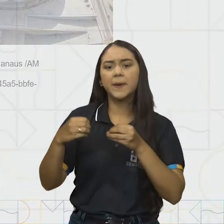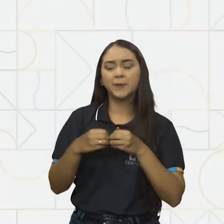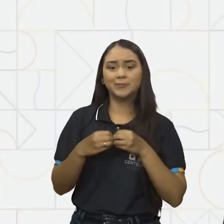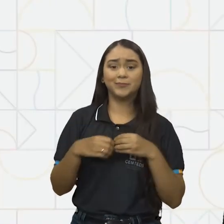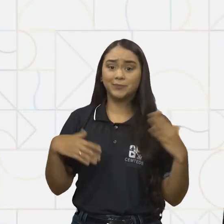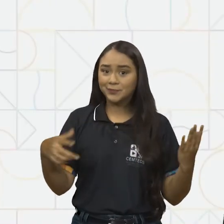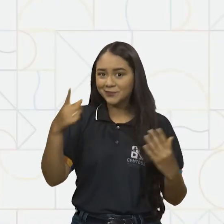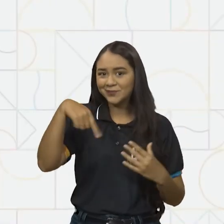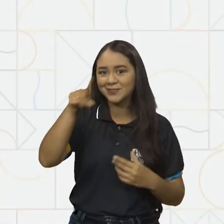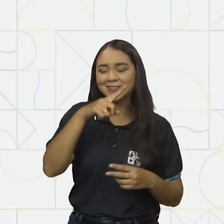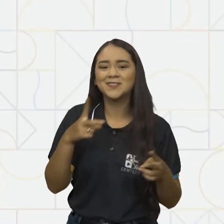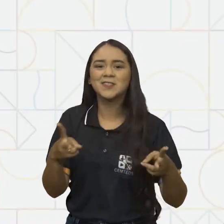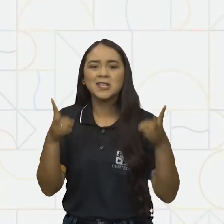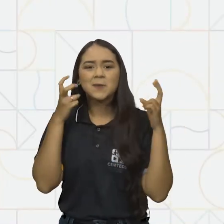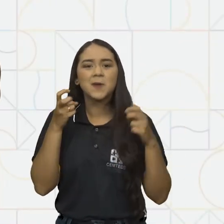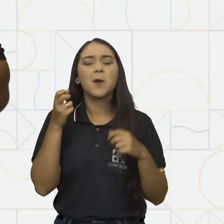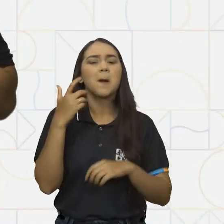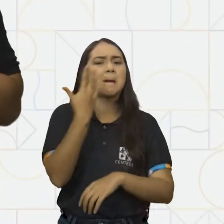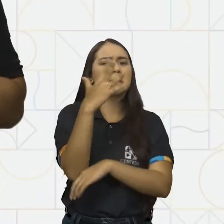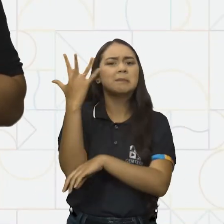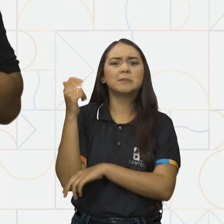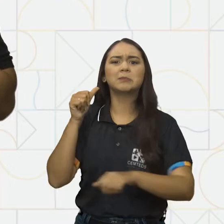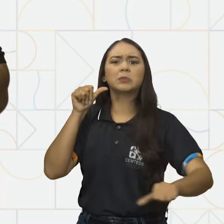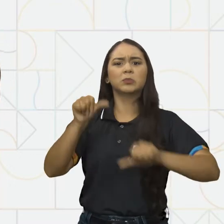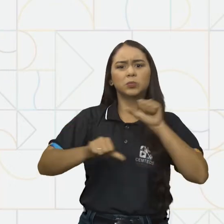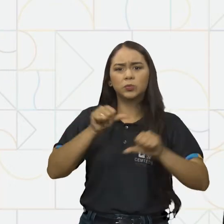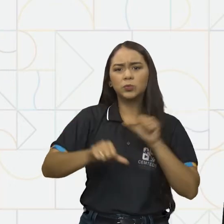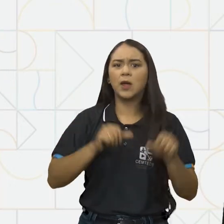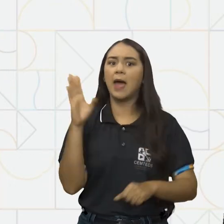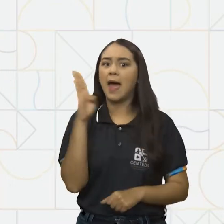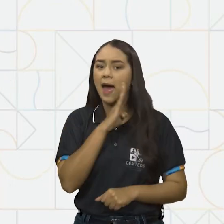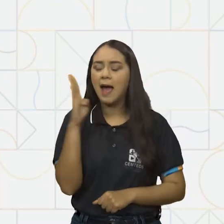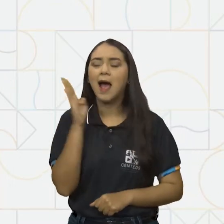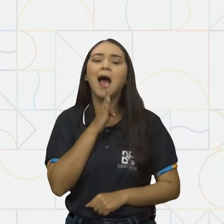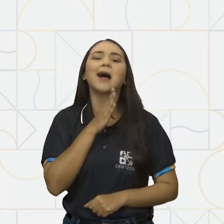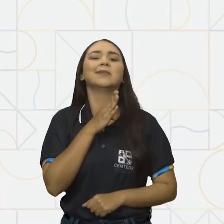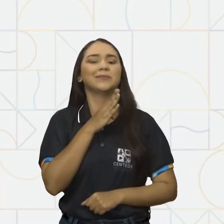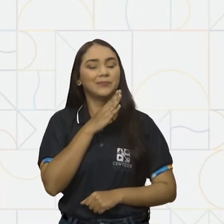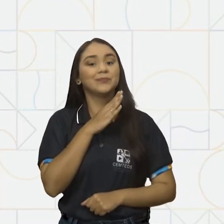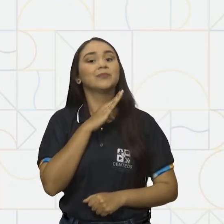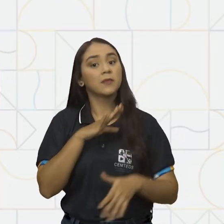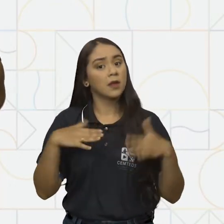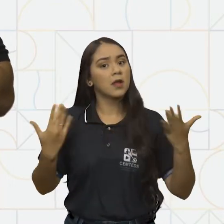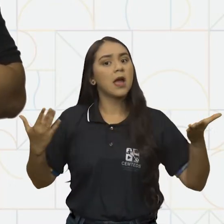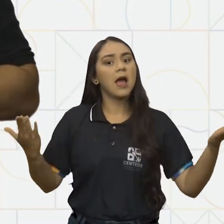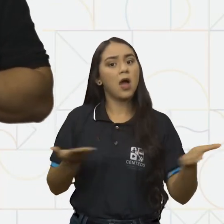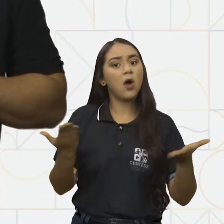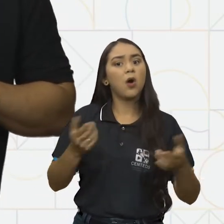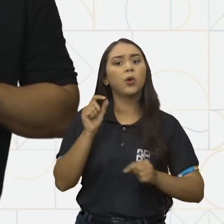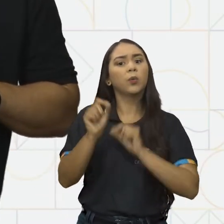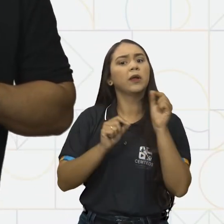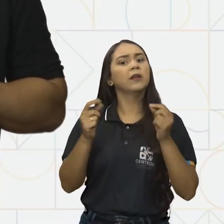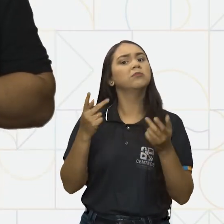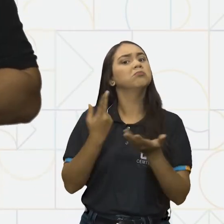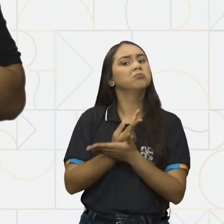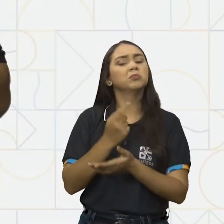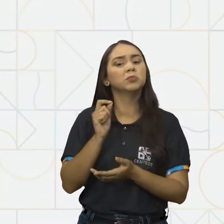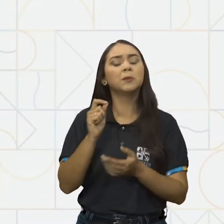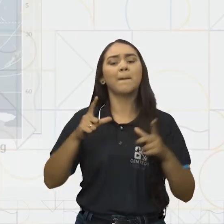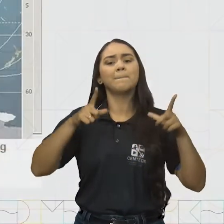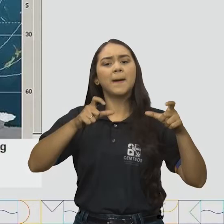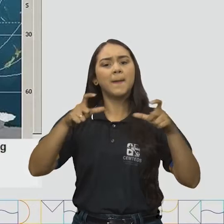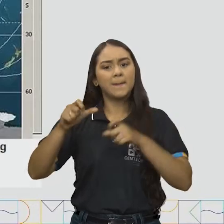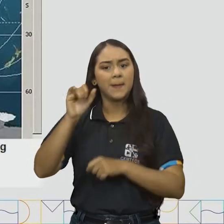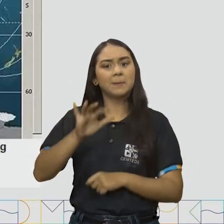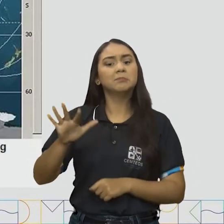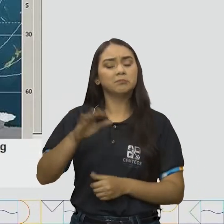Amazônia. Então, deu para visualizar como as paisagens das cidades mudam de forma acelerada? Bem, vamos falar mais sobre as fotografias